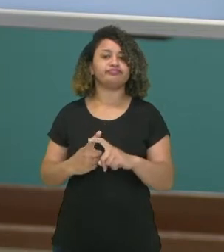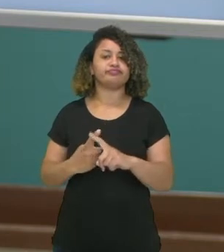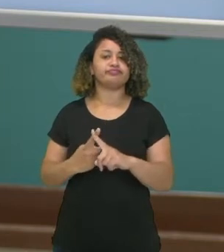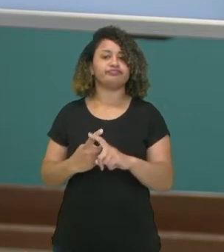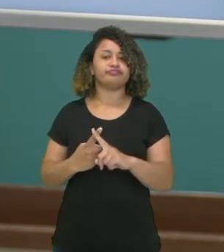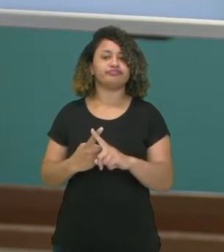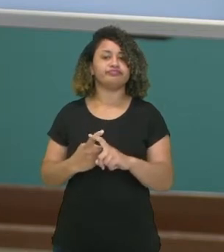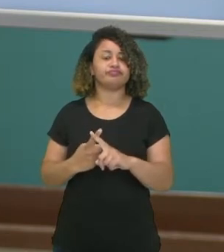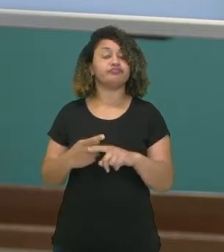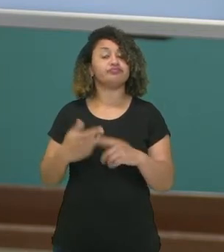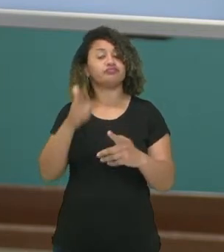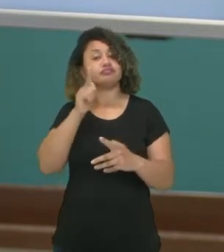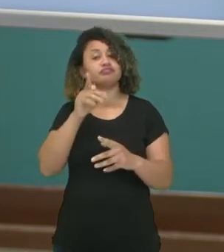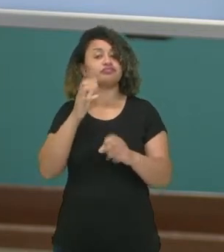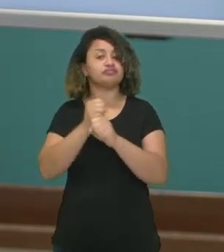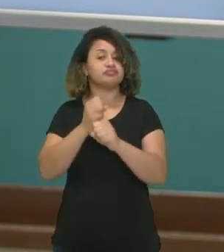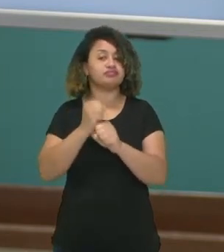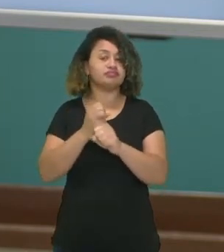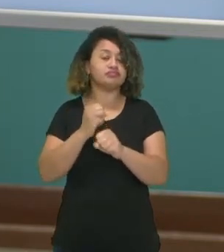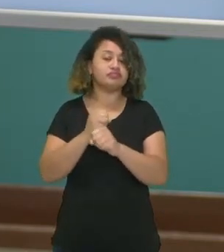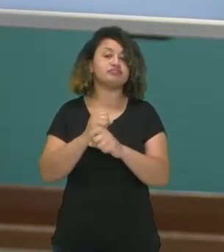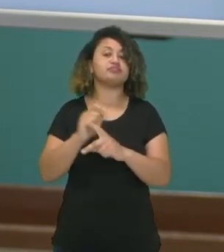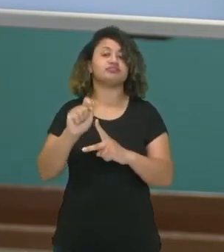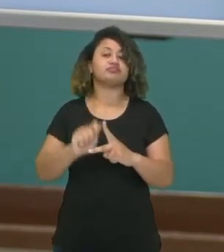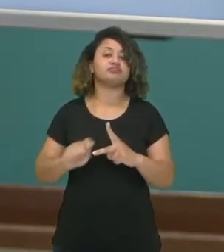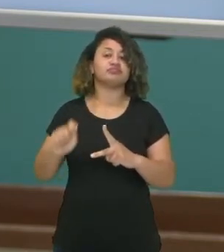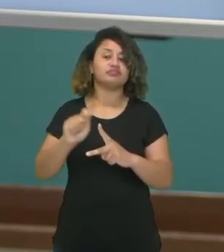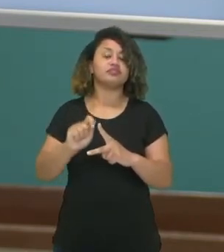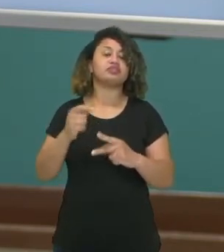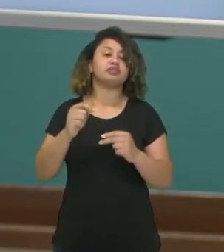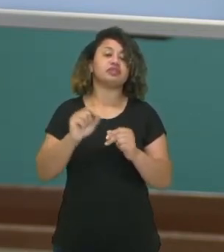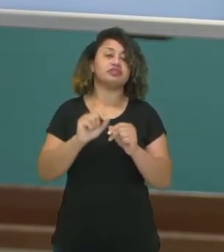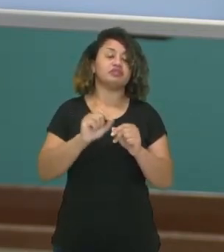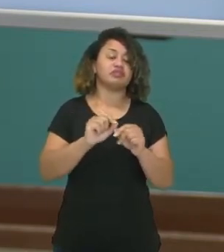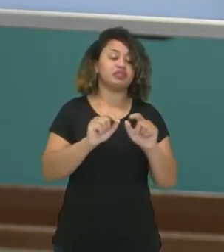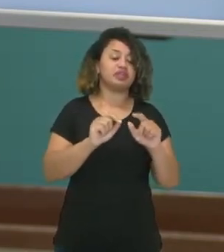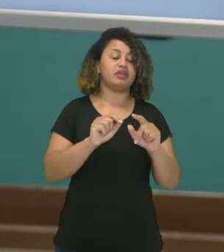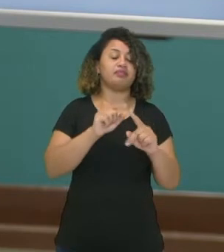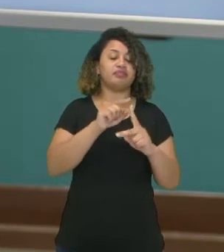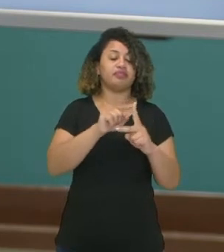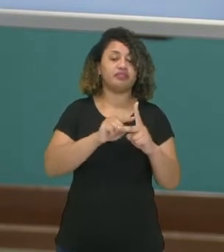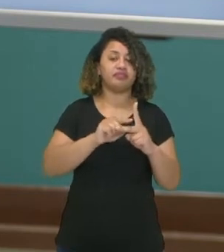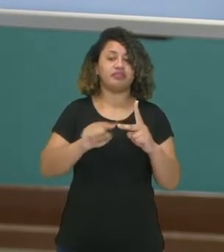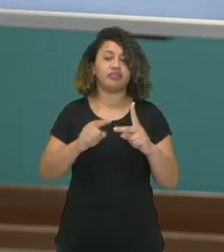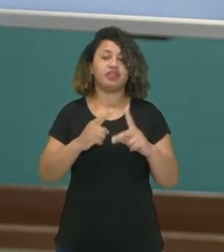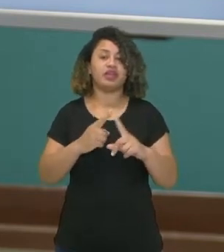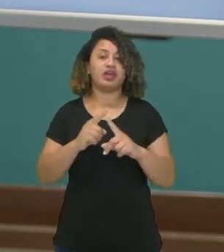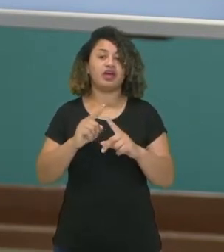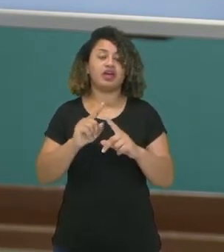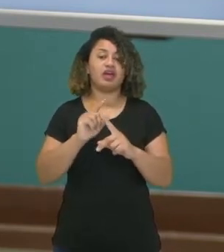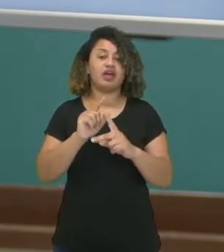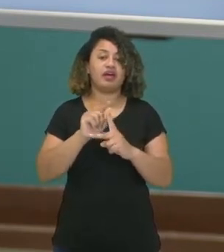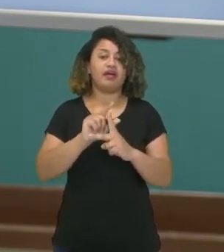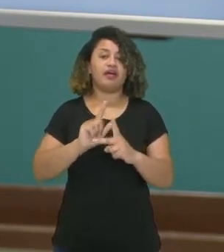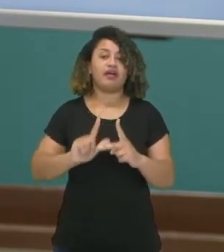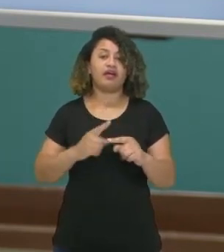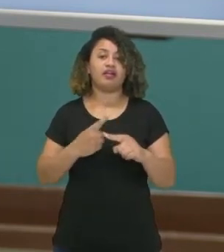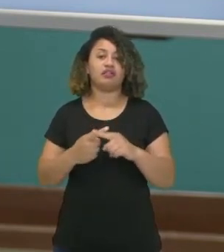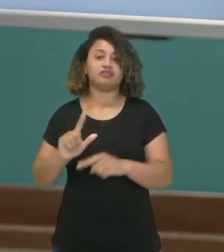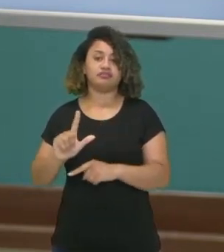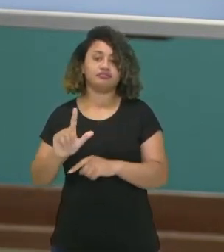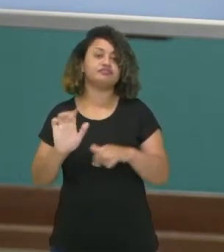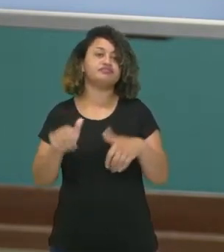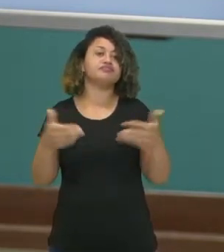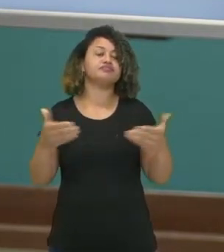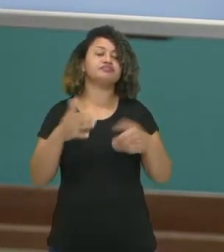Então, para calcular a área do quadrado, é só fazer lado vezes lado, ok? Então, a professora